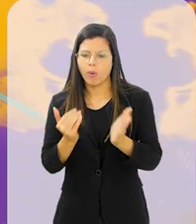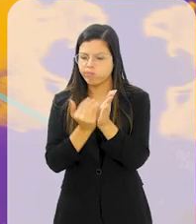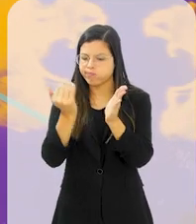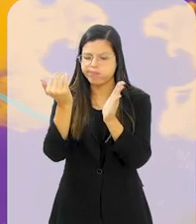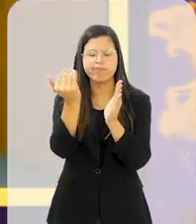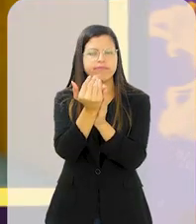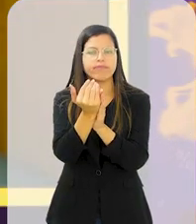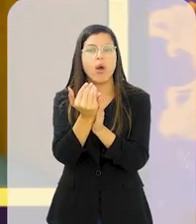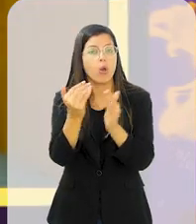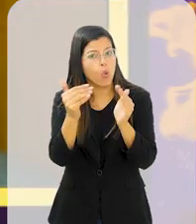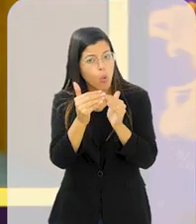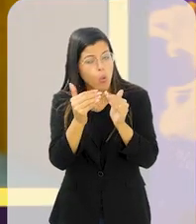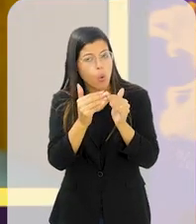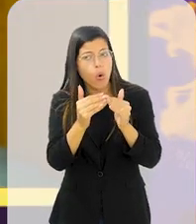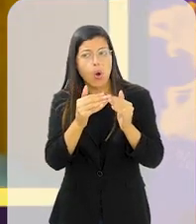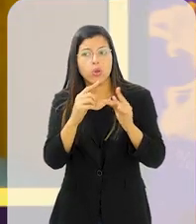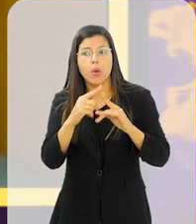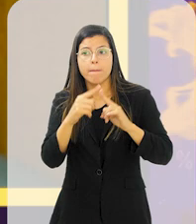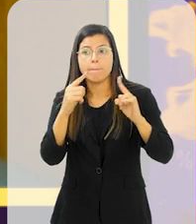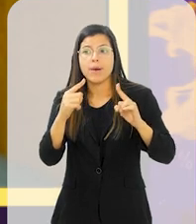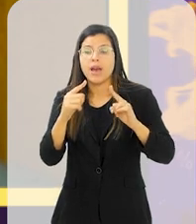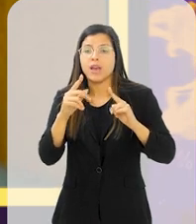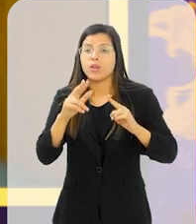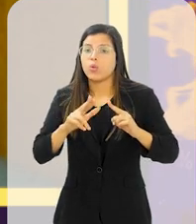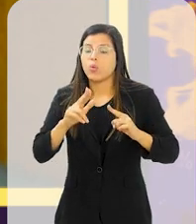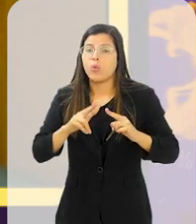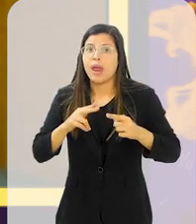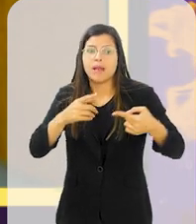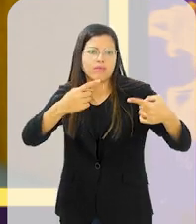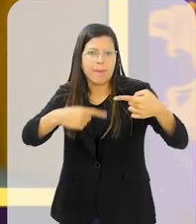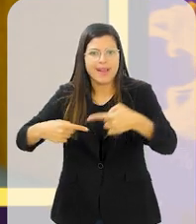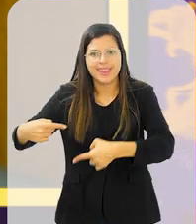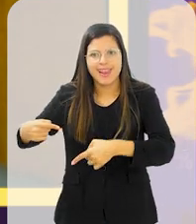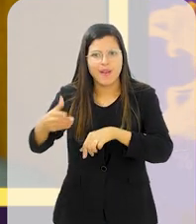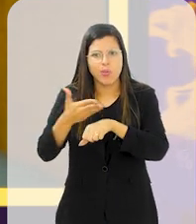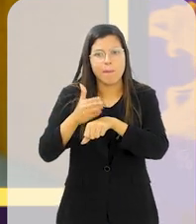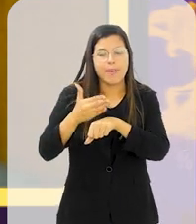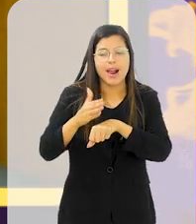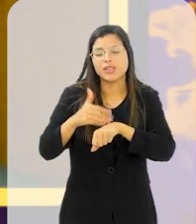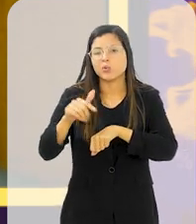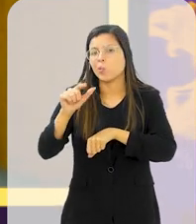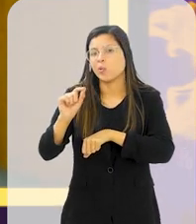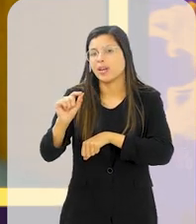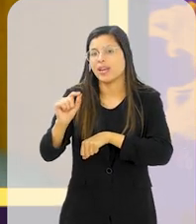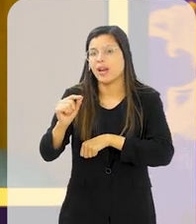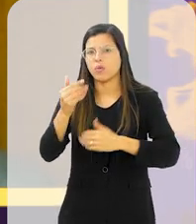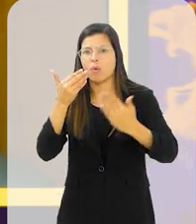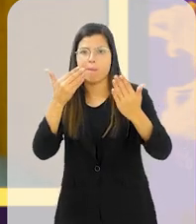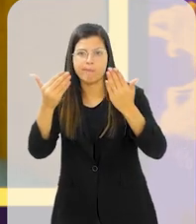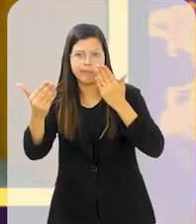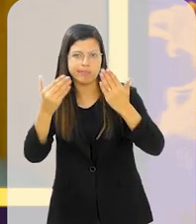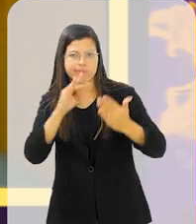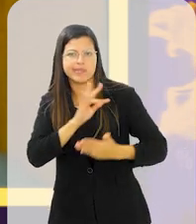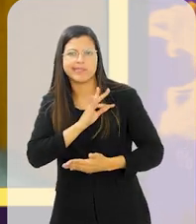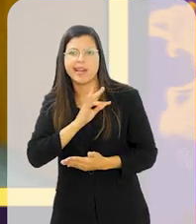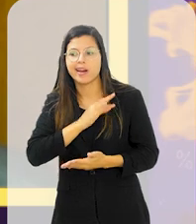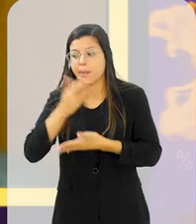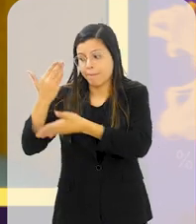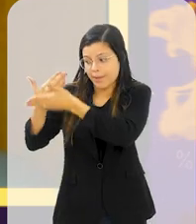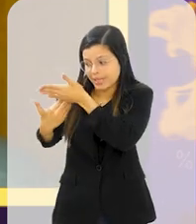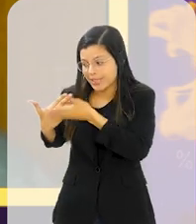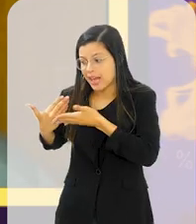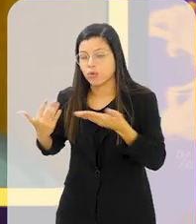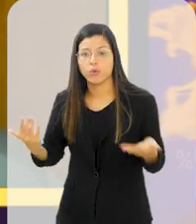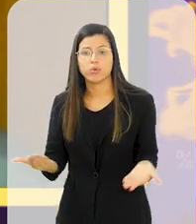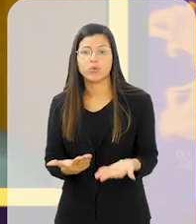Mas a discussão não traz efeito prático a gente ficar debatendo comparações técnicas entre as seleções campeãs e a